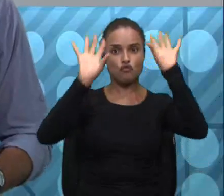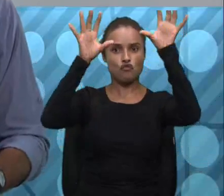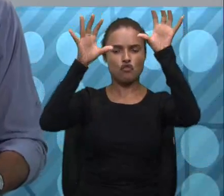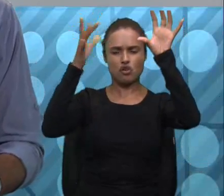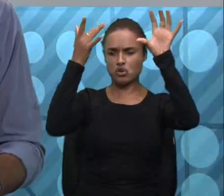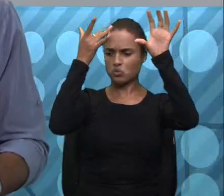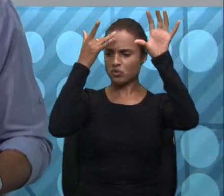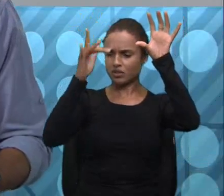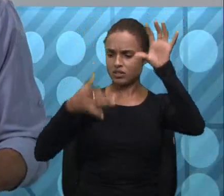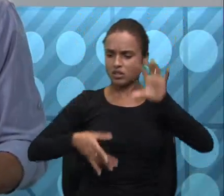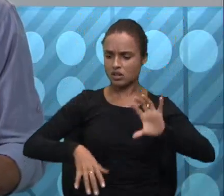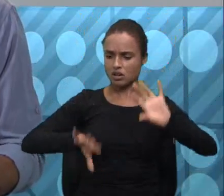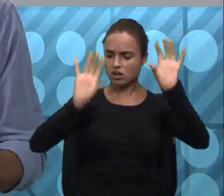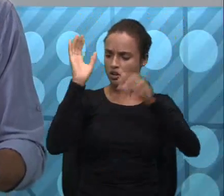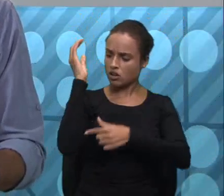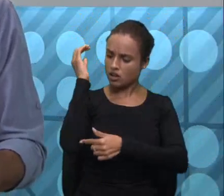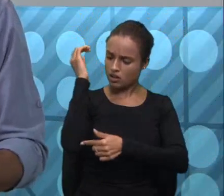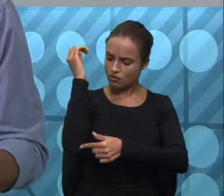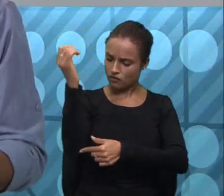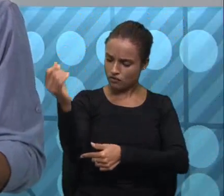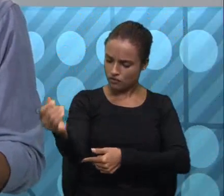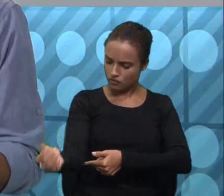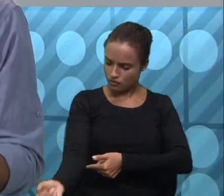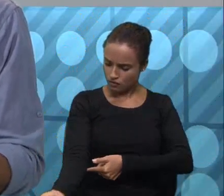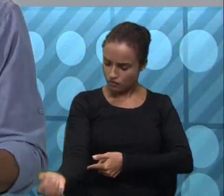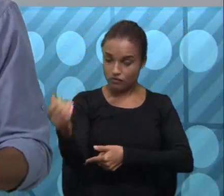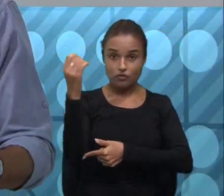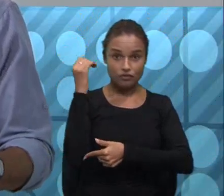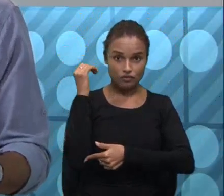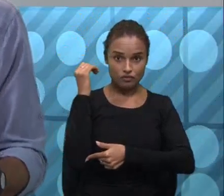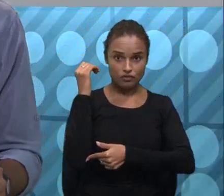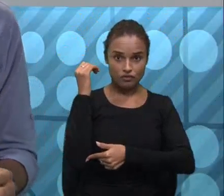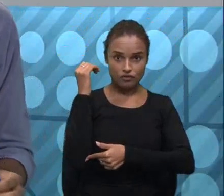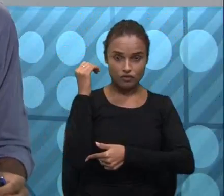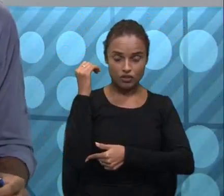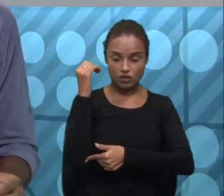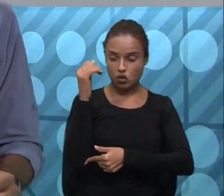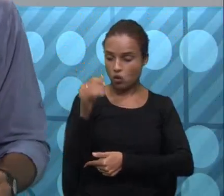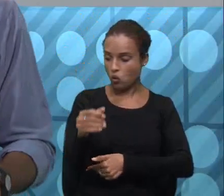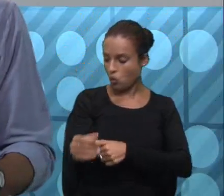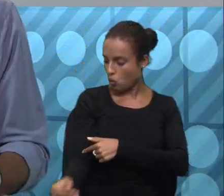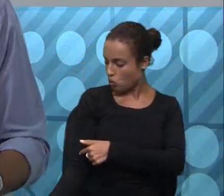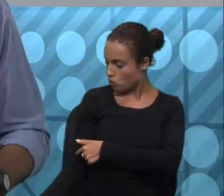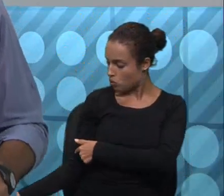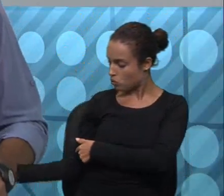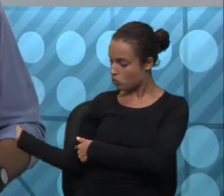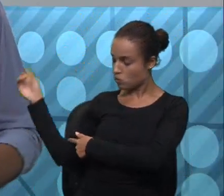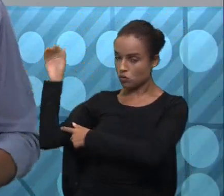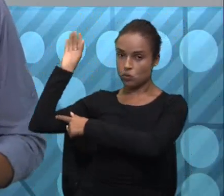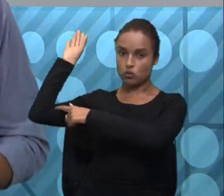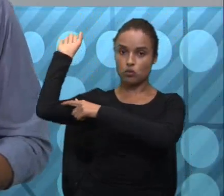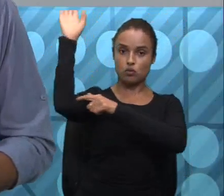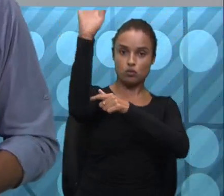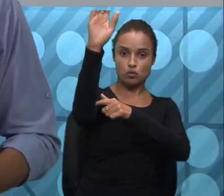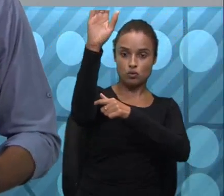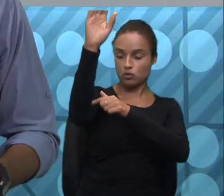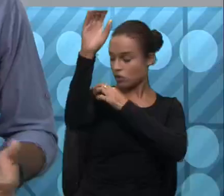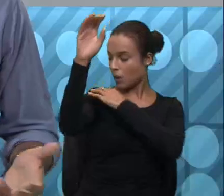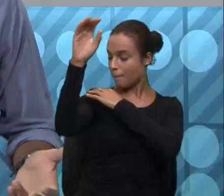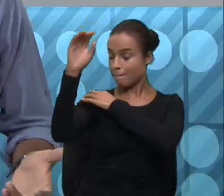sei que em algum momento meu ombro vai realizar uma extensão, depois uma flexão, que ele tem um pouco de